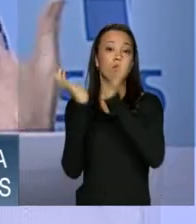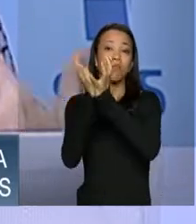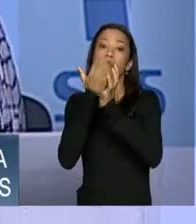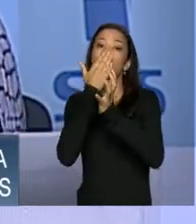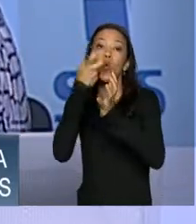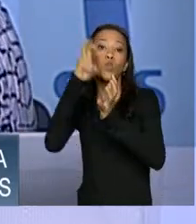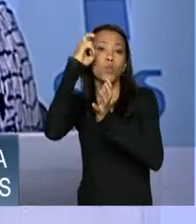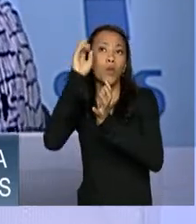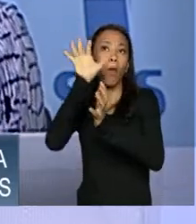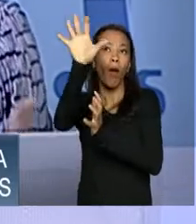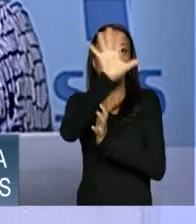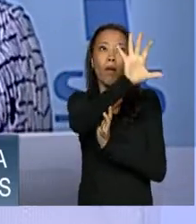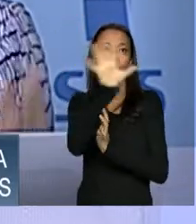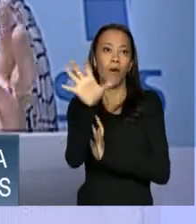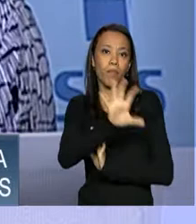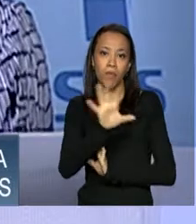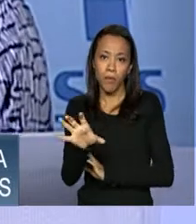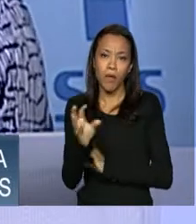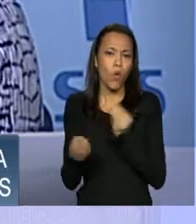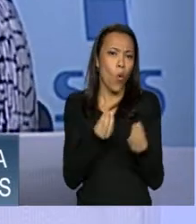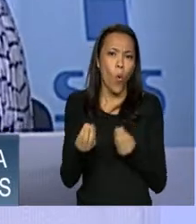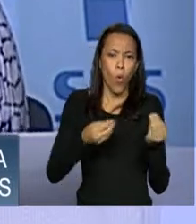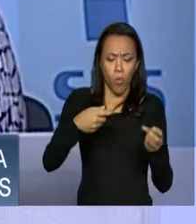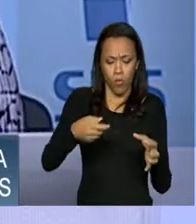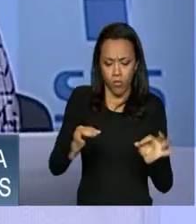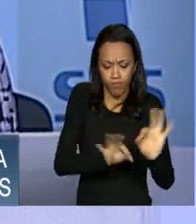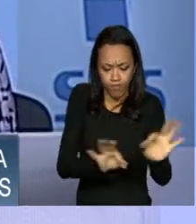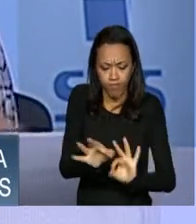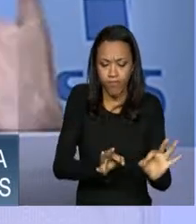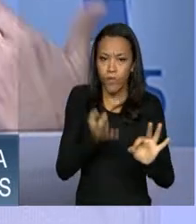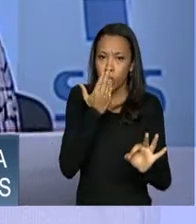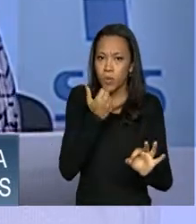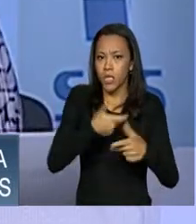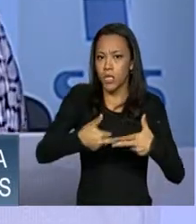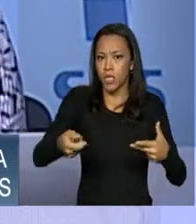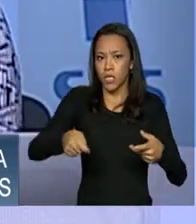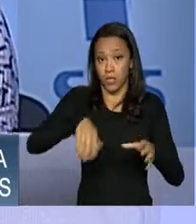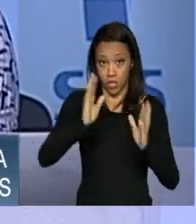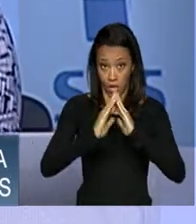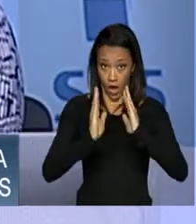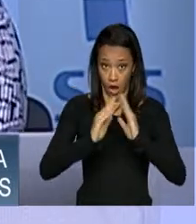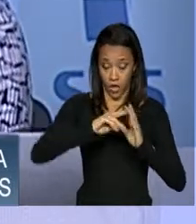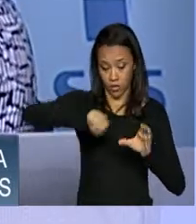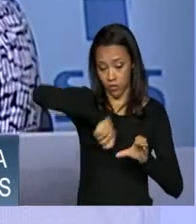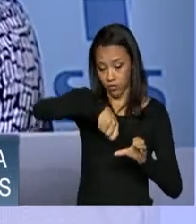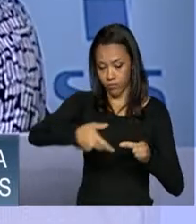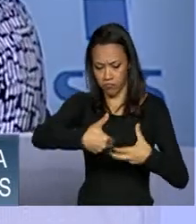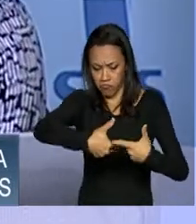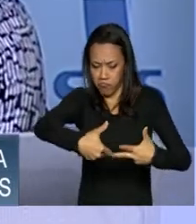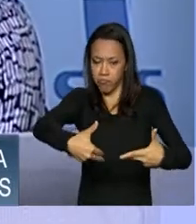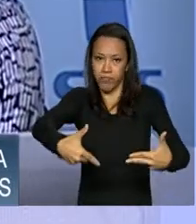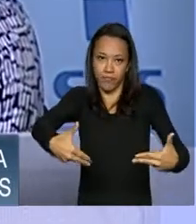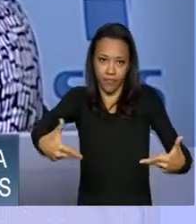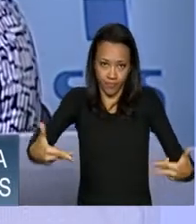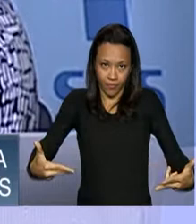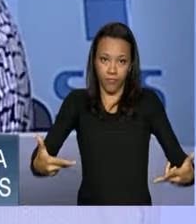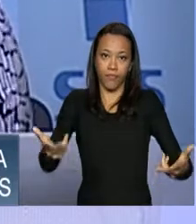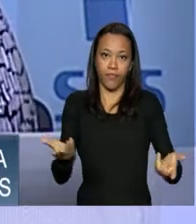tradição secular do preparo dos alimentos em casa, o resgate da